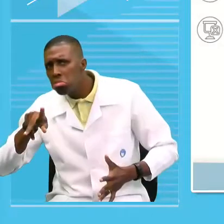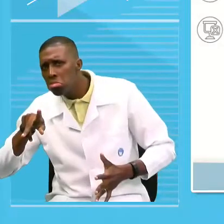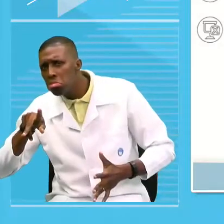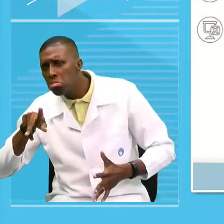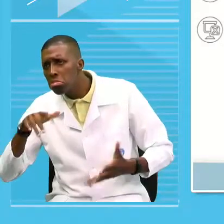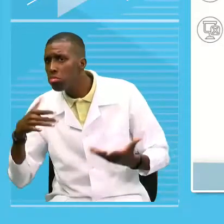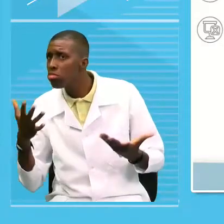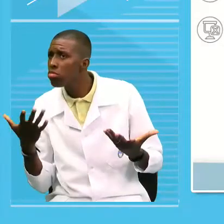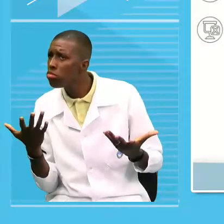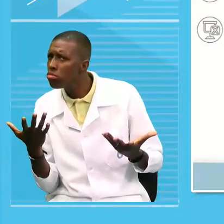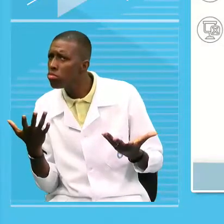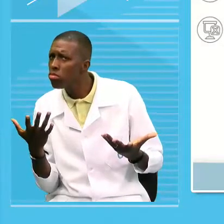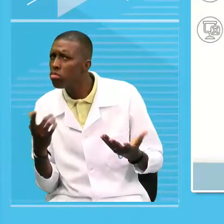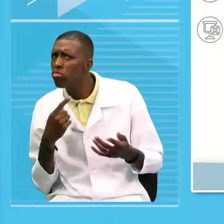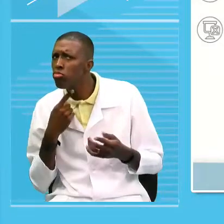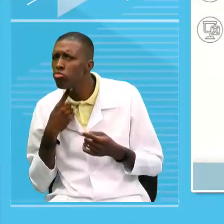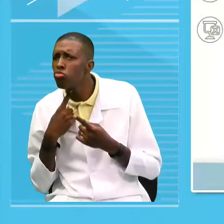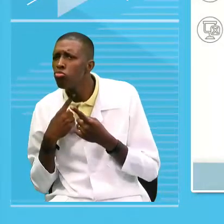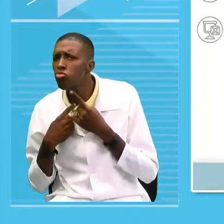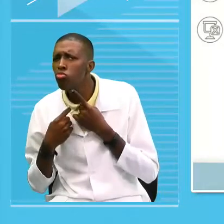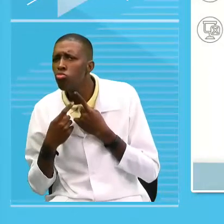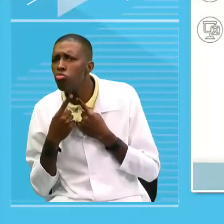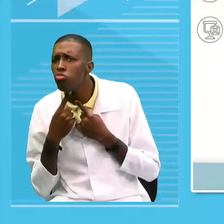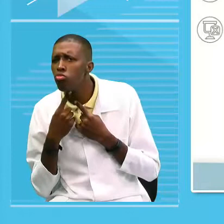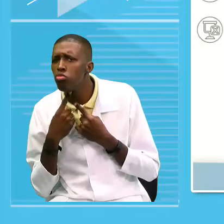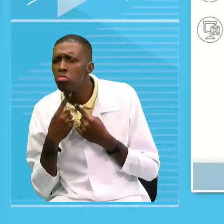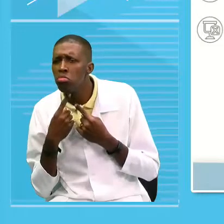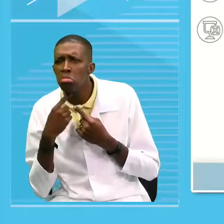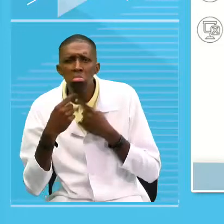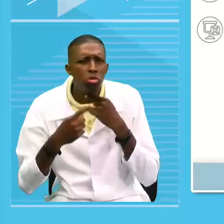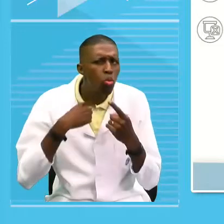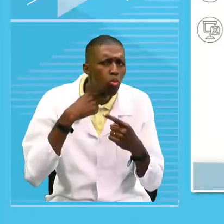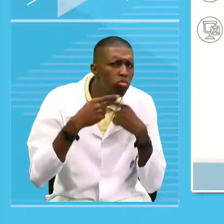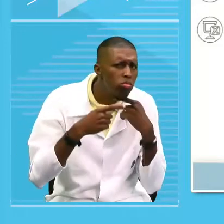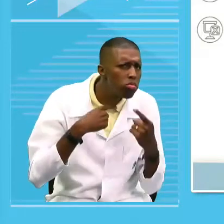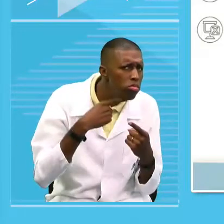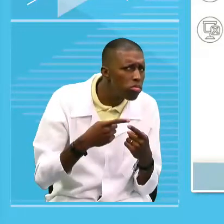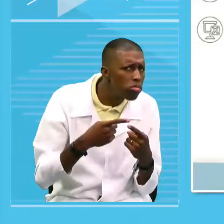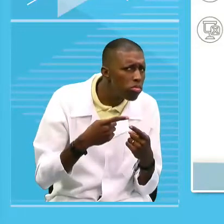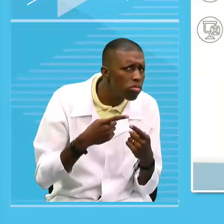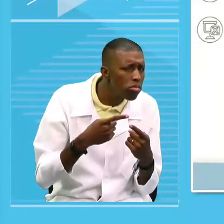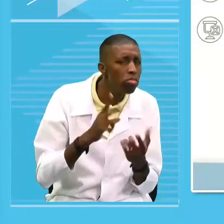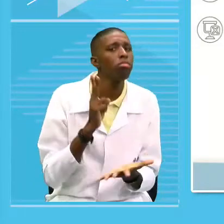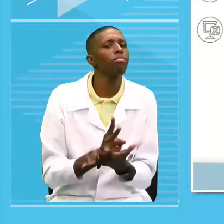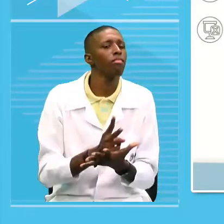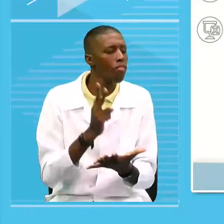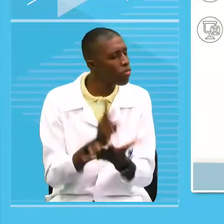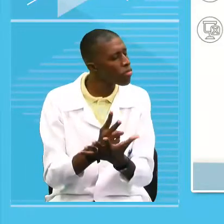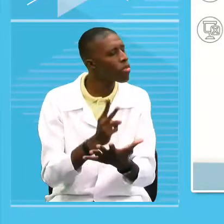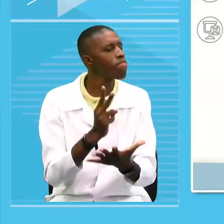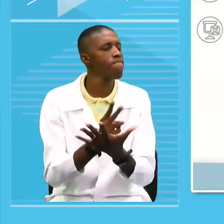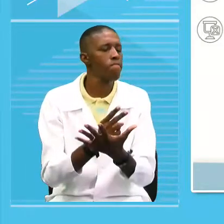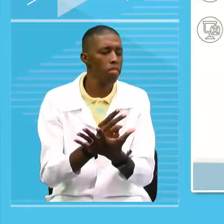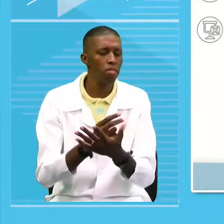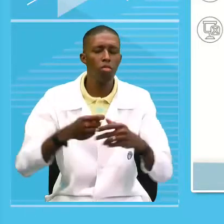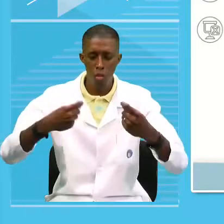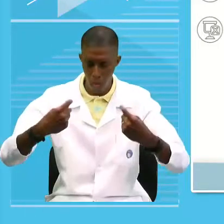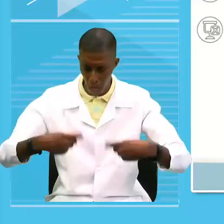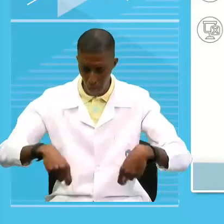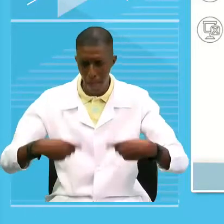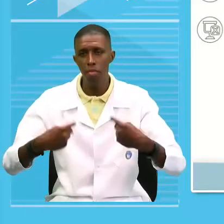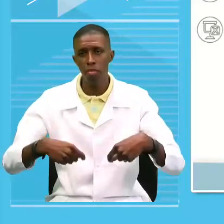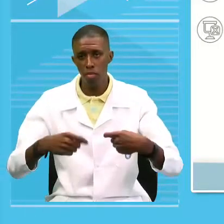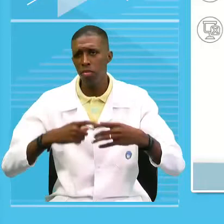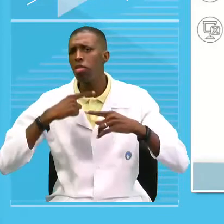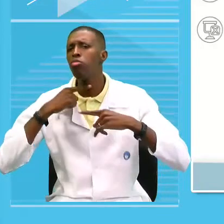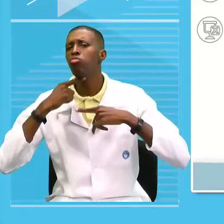nenhuma assinatura nem de quem escreveu nem de uma empresa que está compartilhando aquelas informações então vai lá